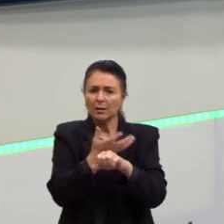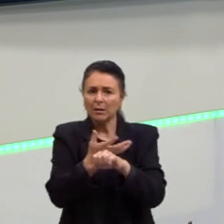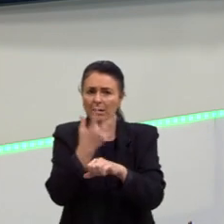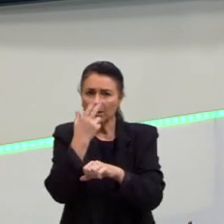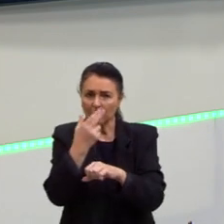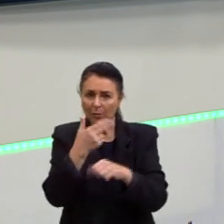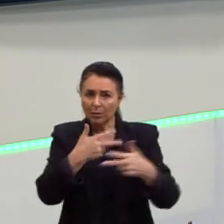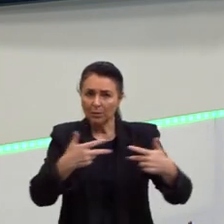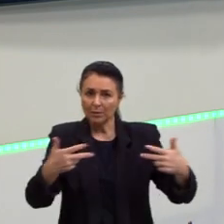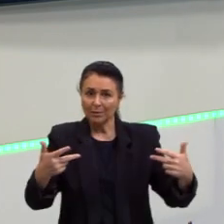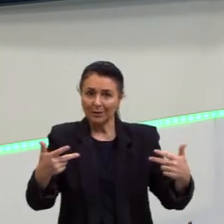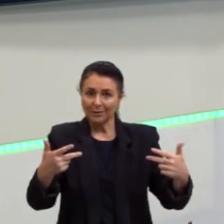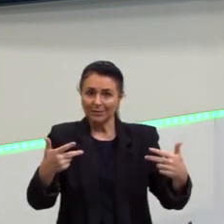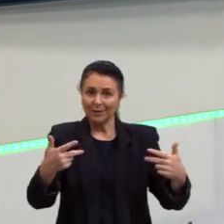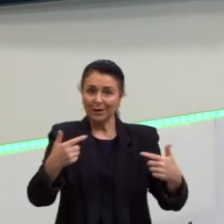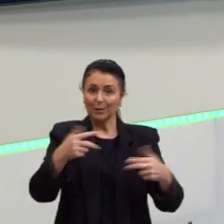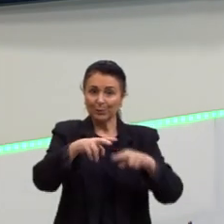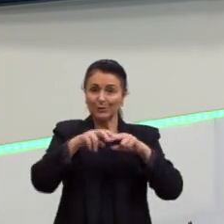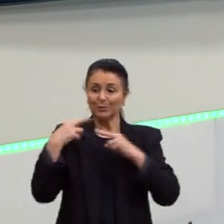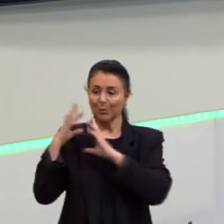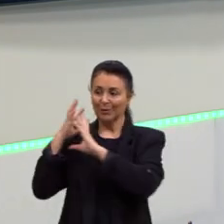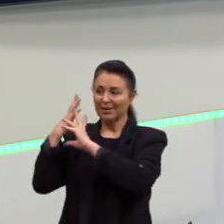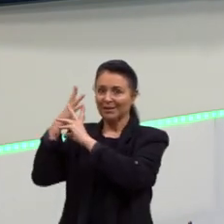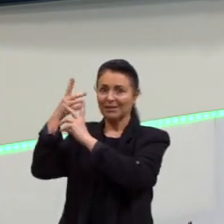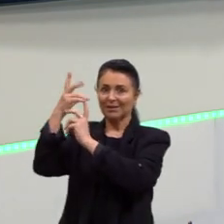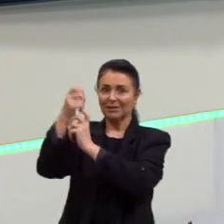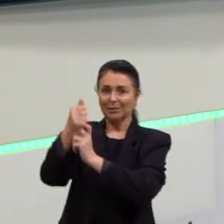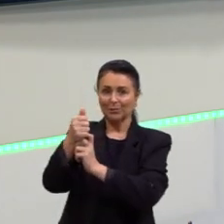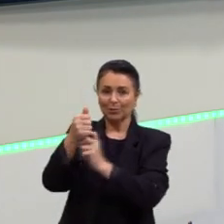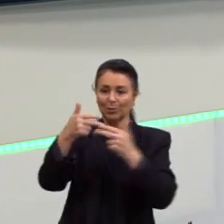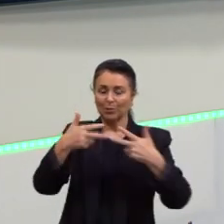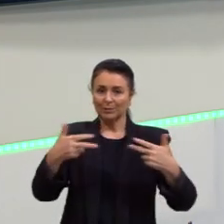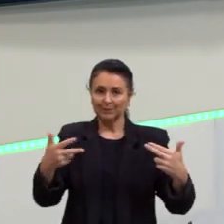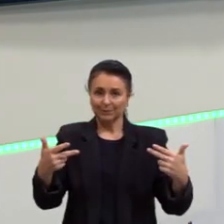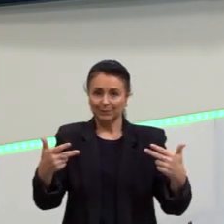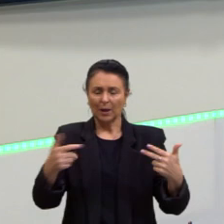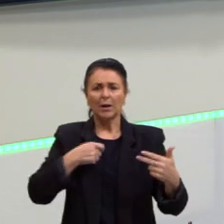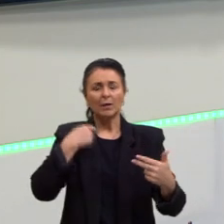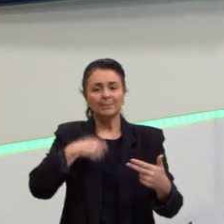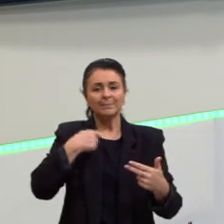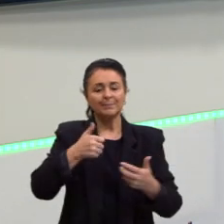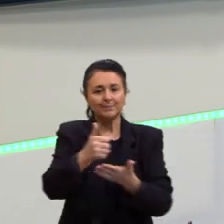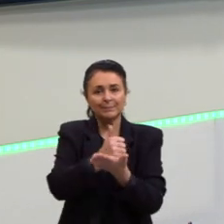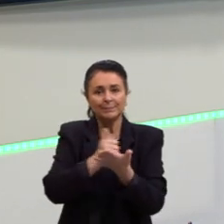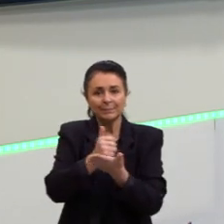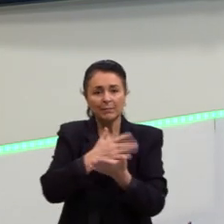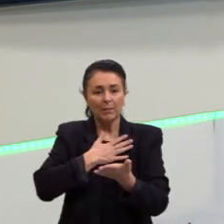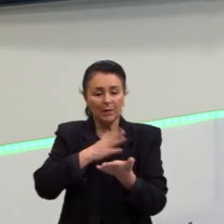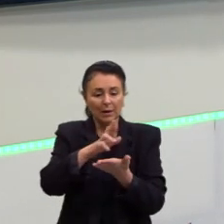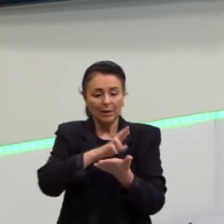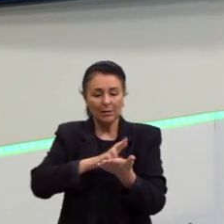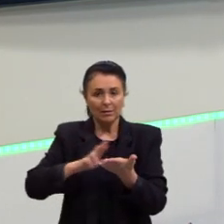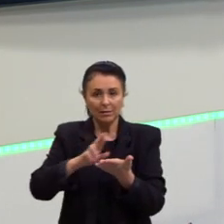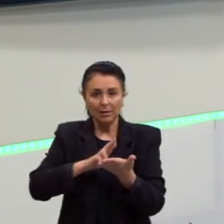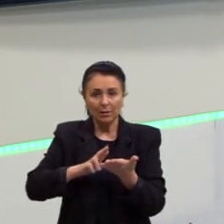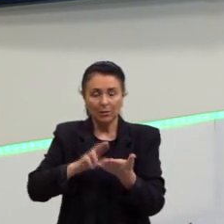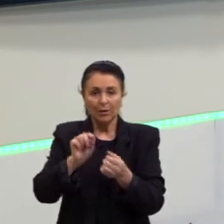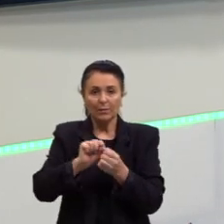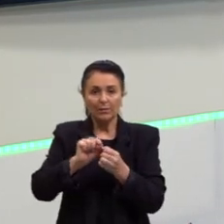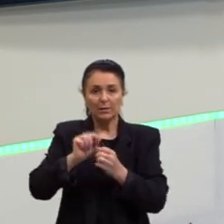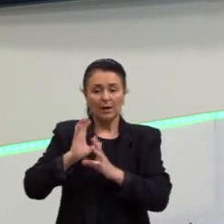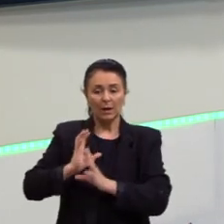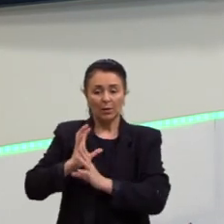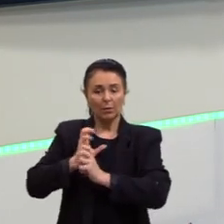elementos eu retomo e eu preciso desse vazamento para minha redação da conclusão A